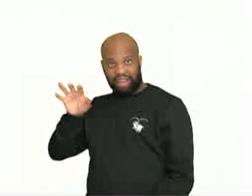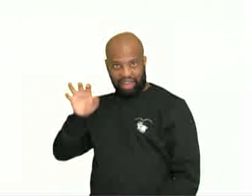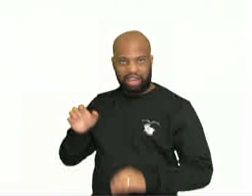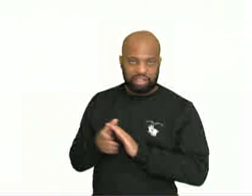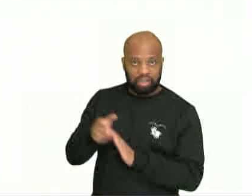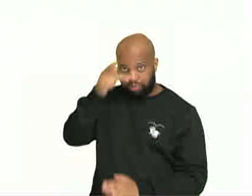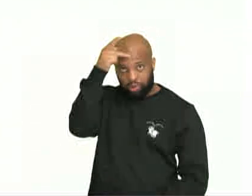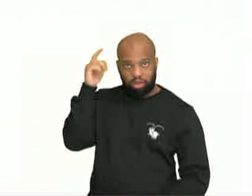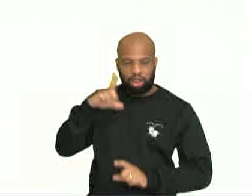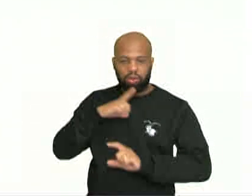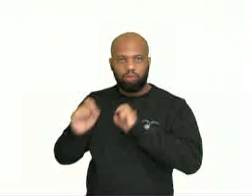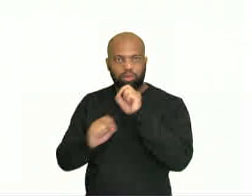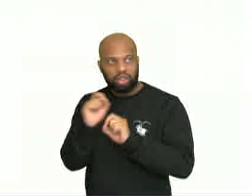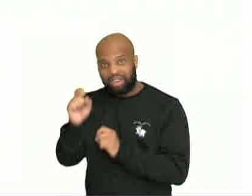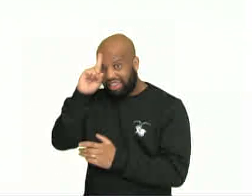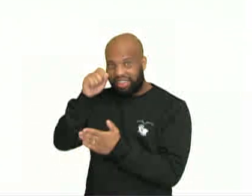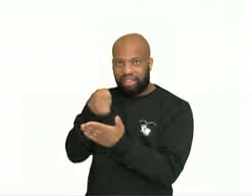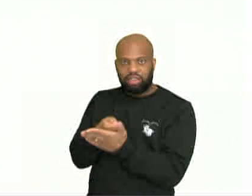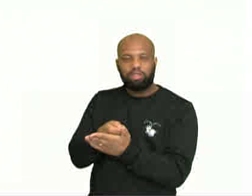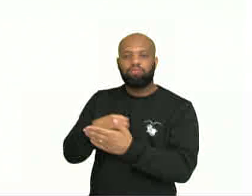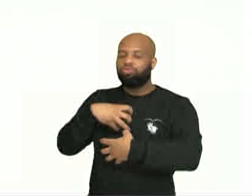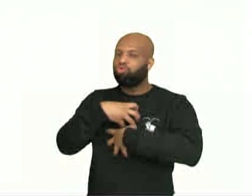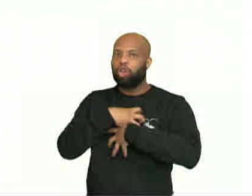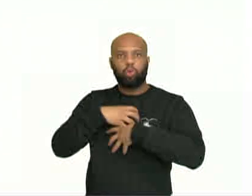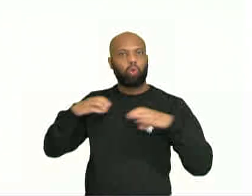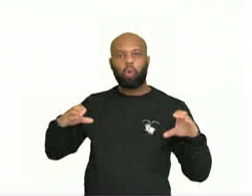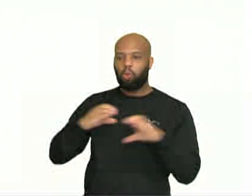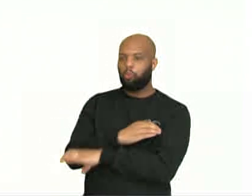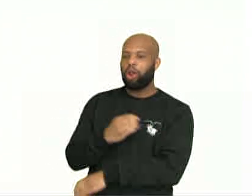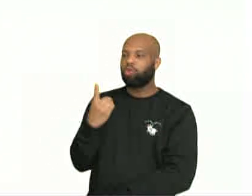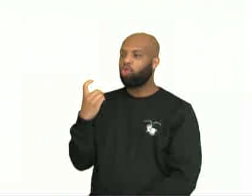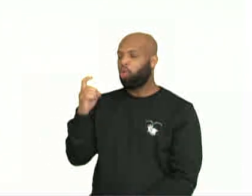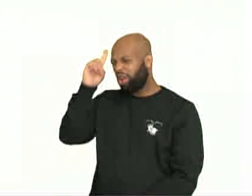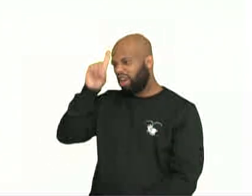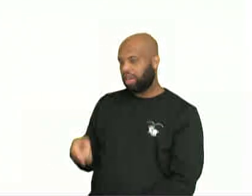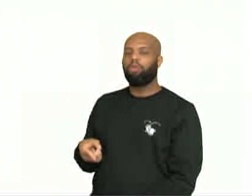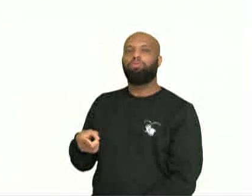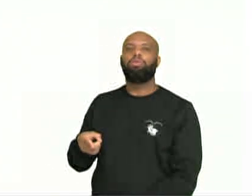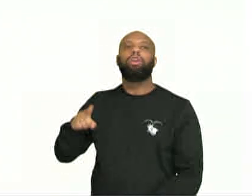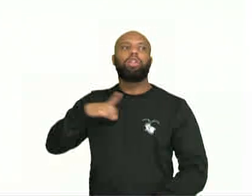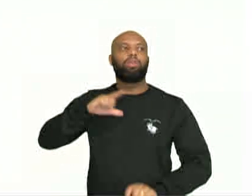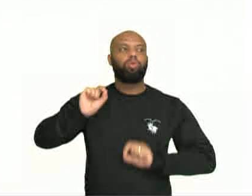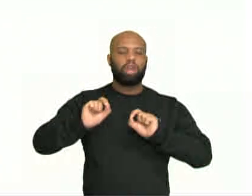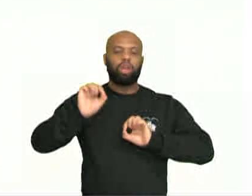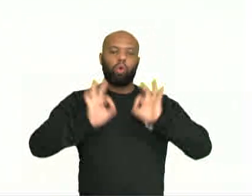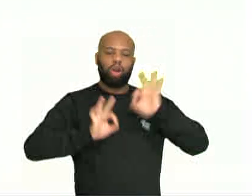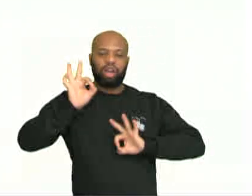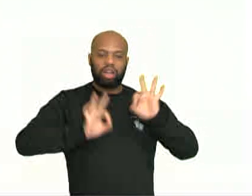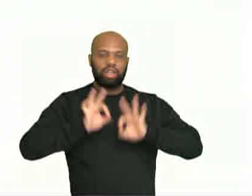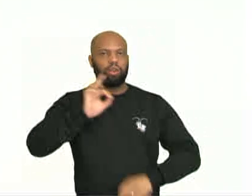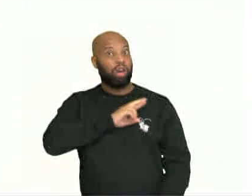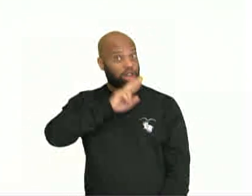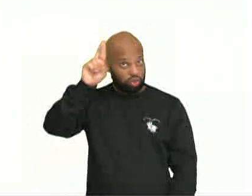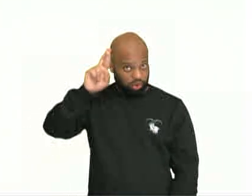ele estabelece de uma maneira fria e absoluta a organização tanto religiosa